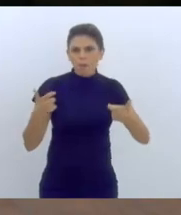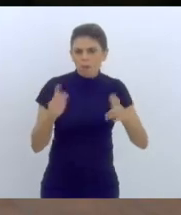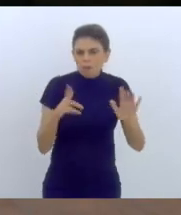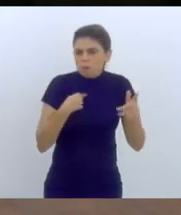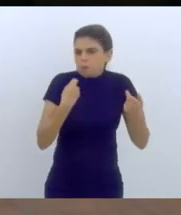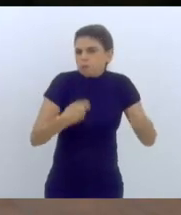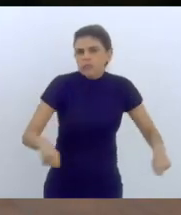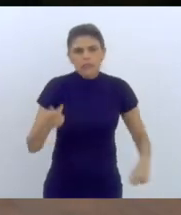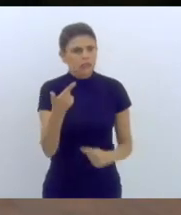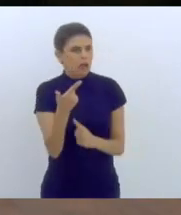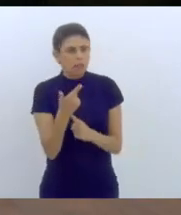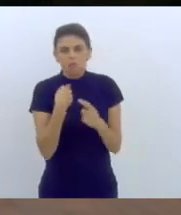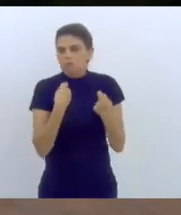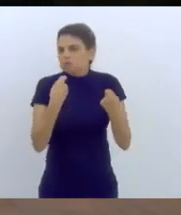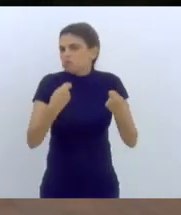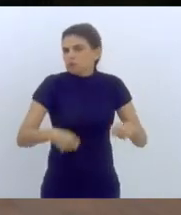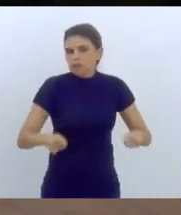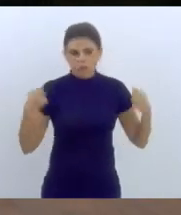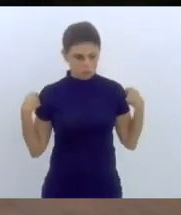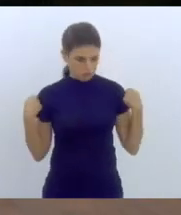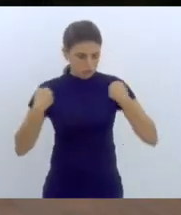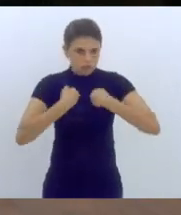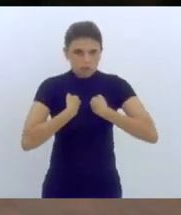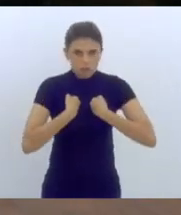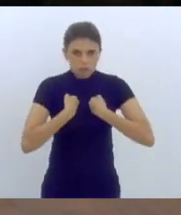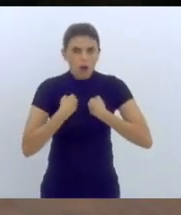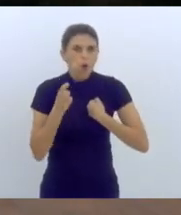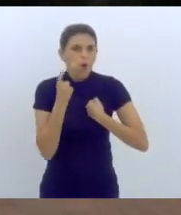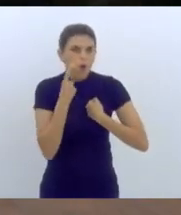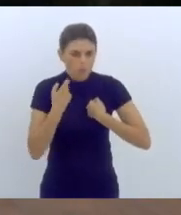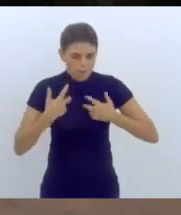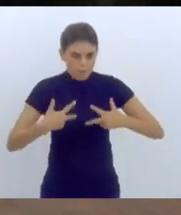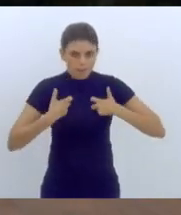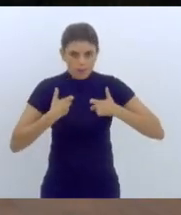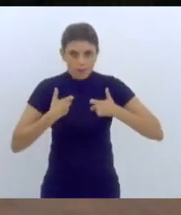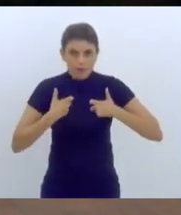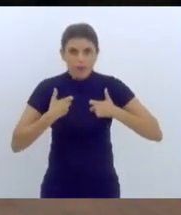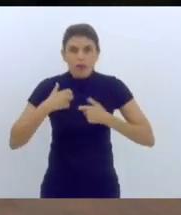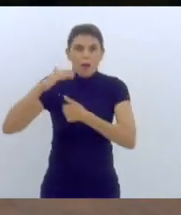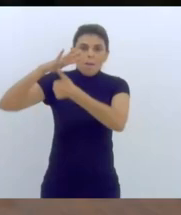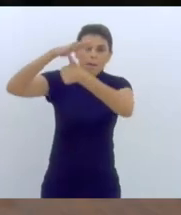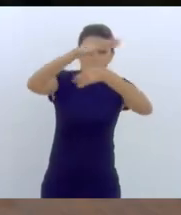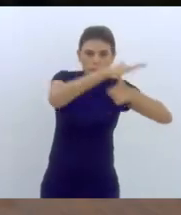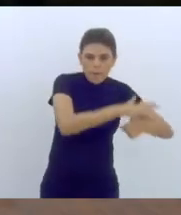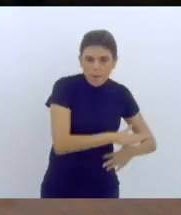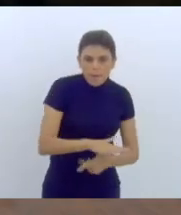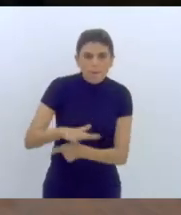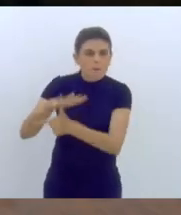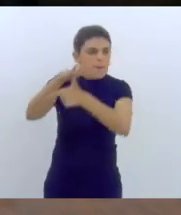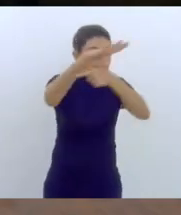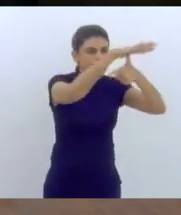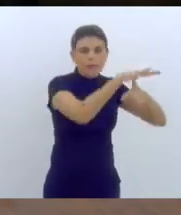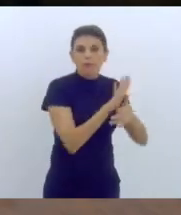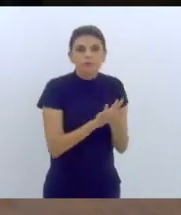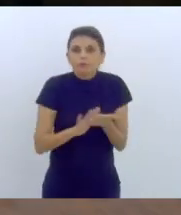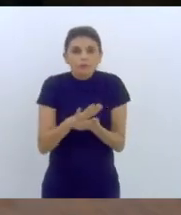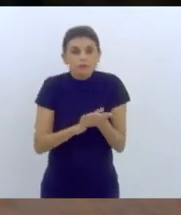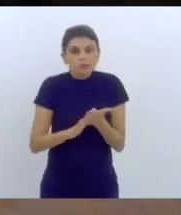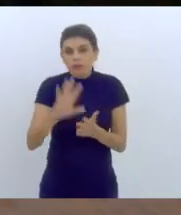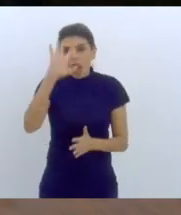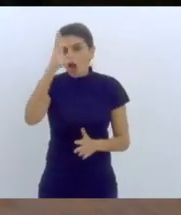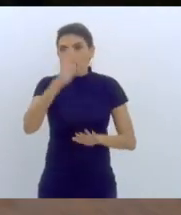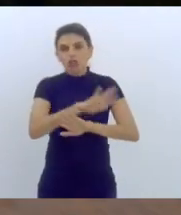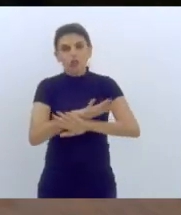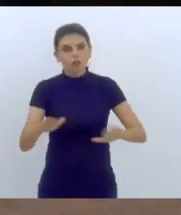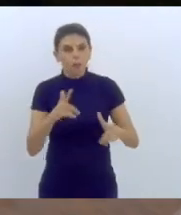arma, você não precisa de colete, você não precisa de blindado, de aeronave, nada. Está resolvido o problema.